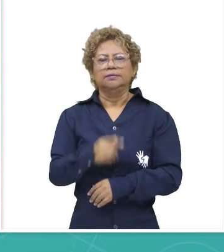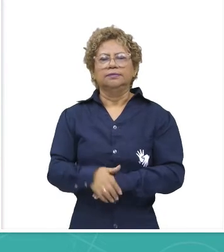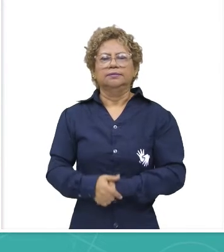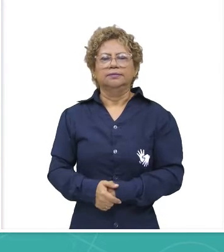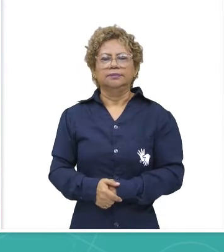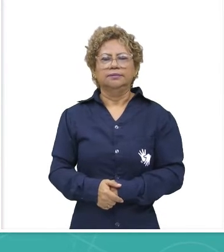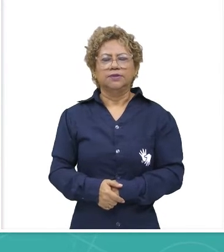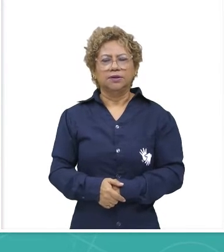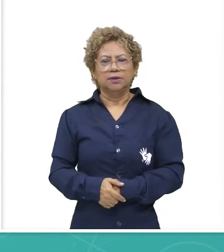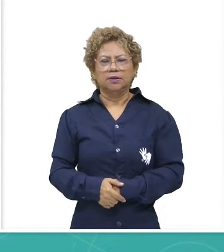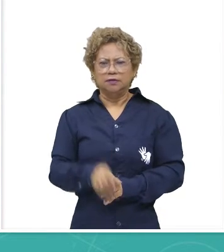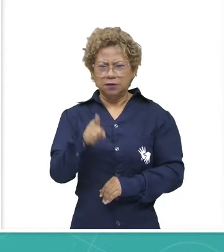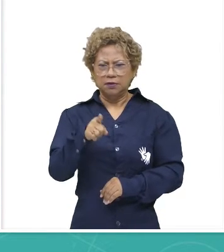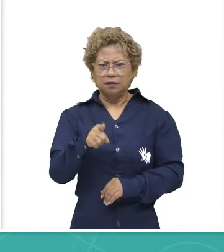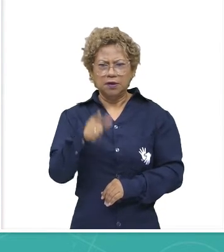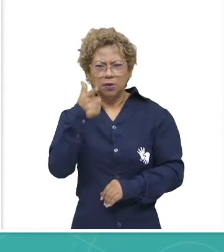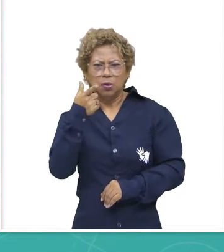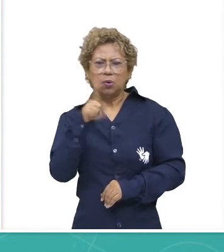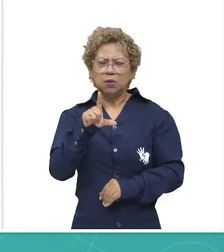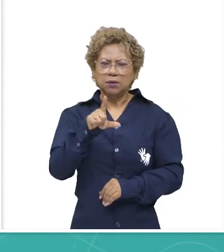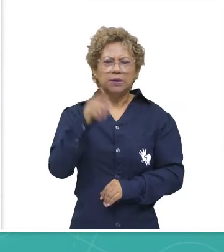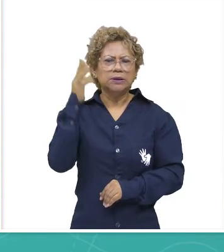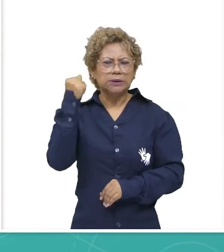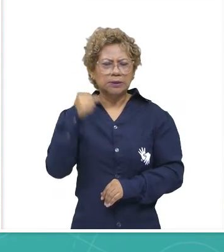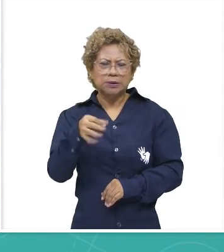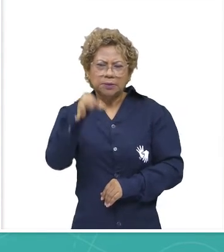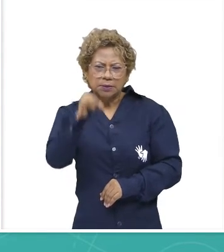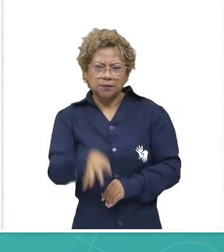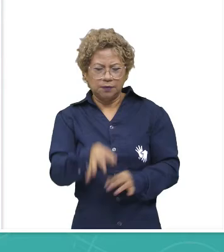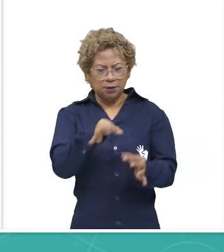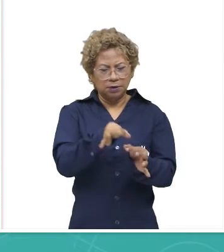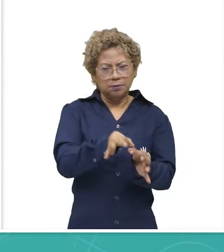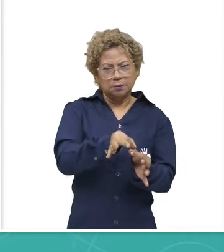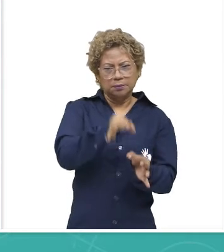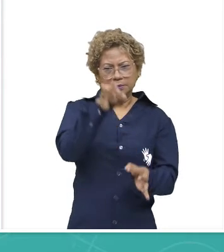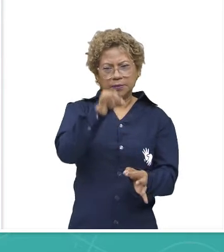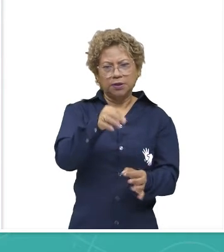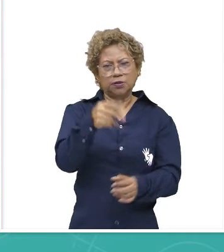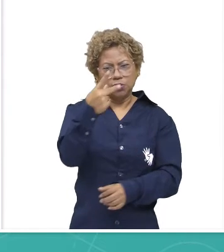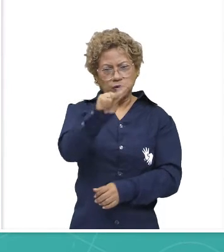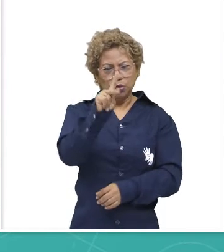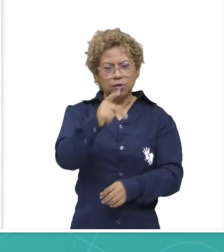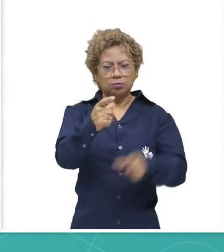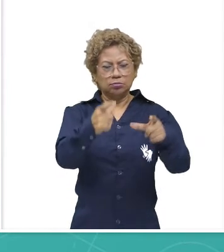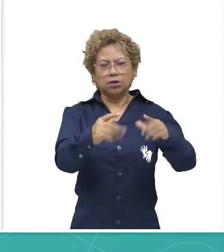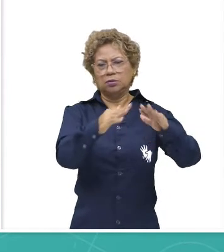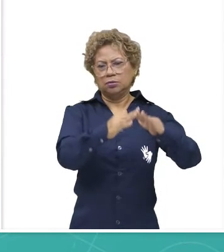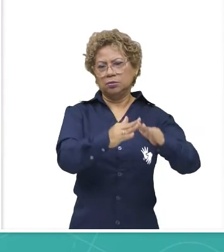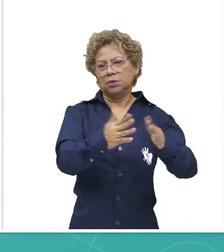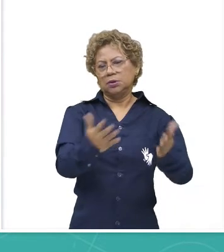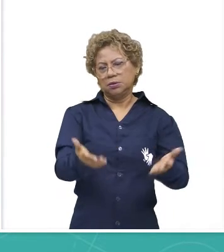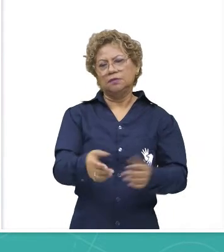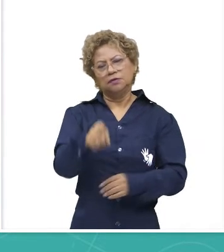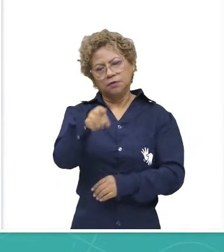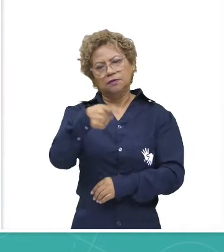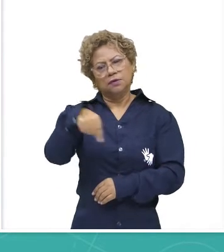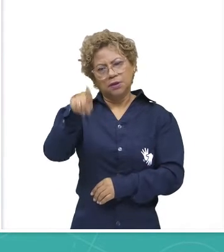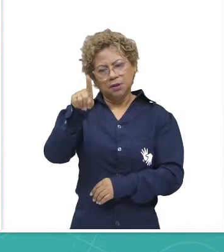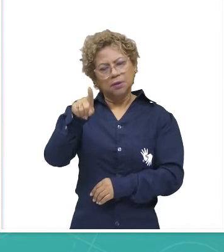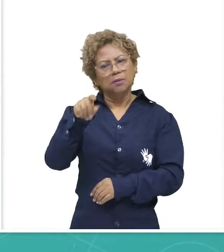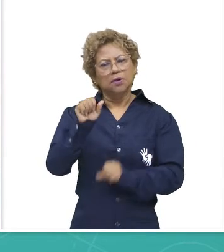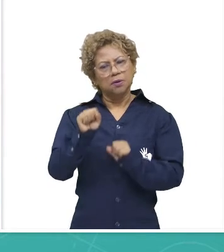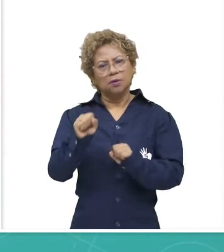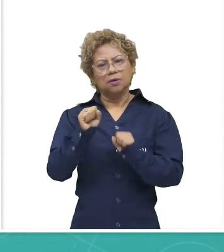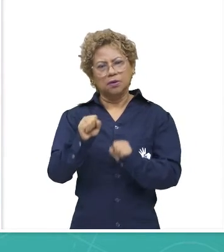consegue medir as altitudes aí dos locais que você está. Então, se tiver curiosidade aí lá no celular, dá para você ter